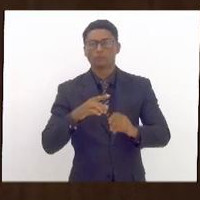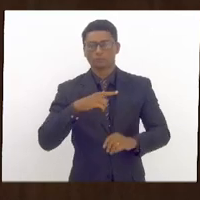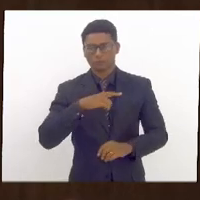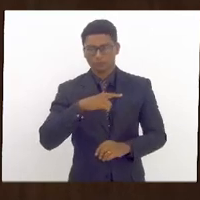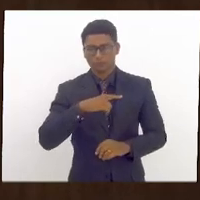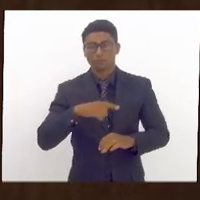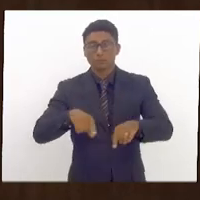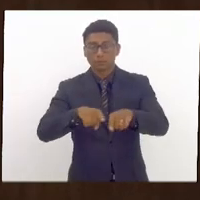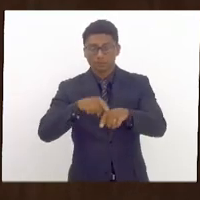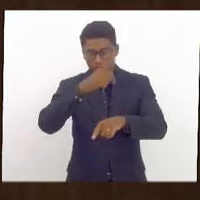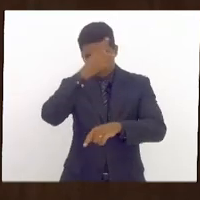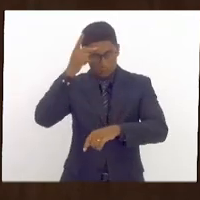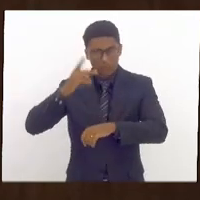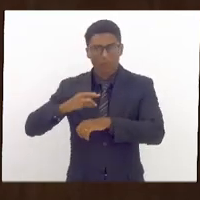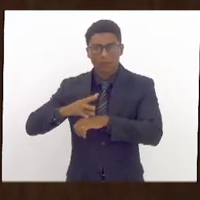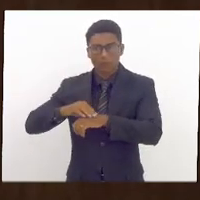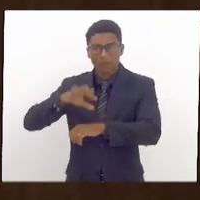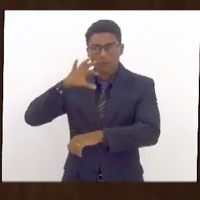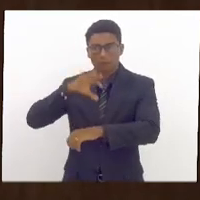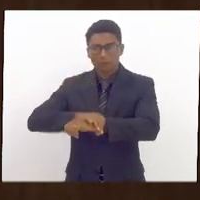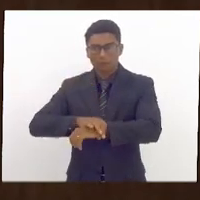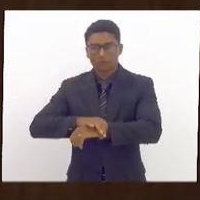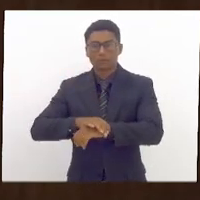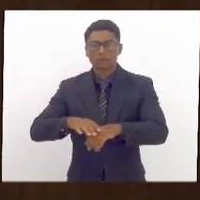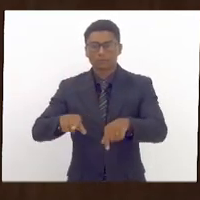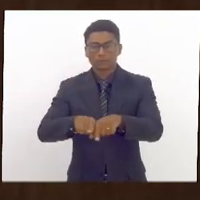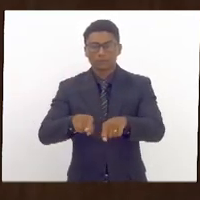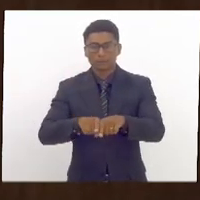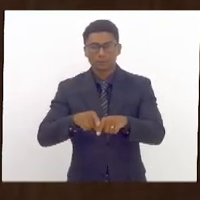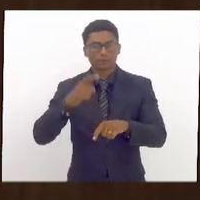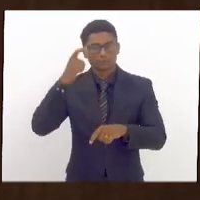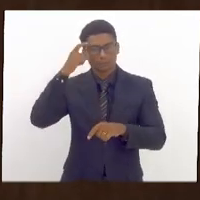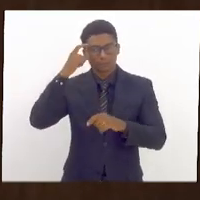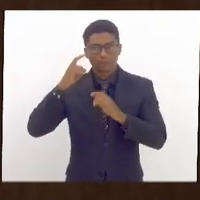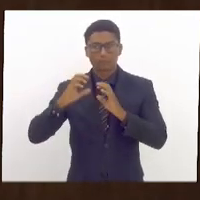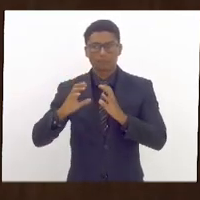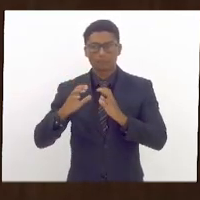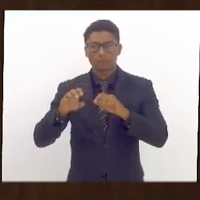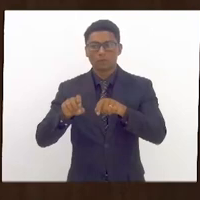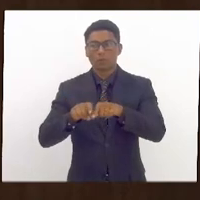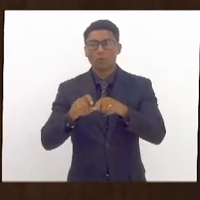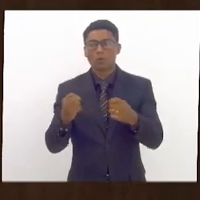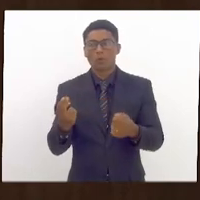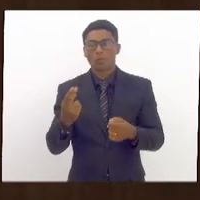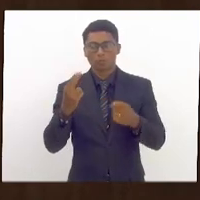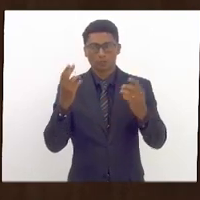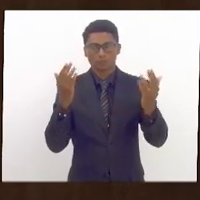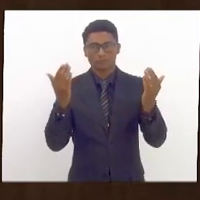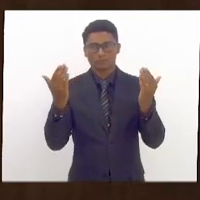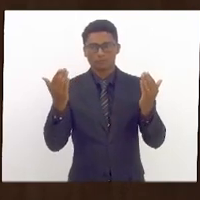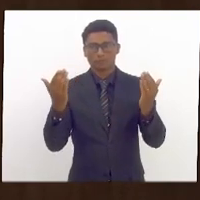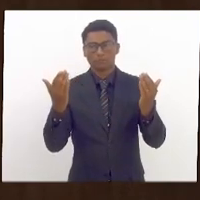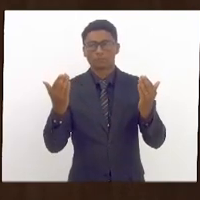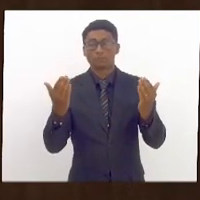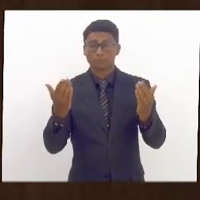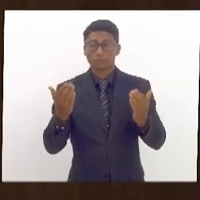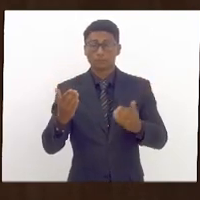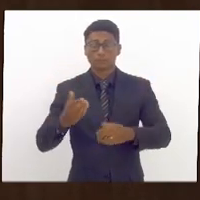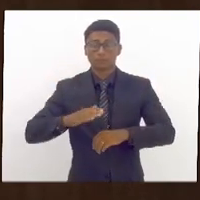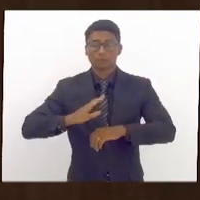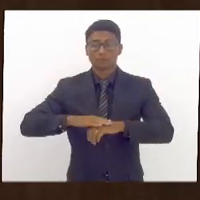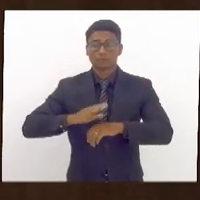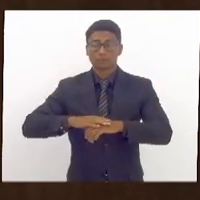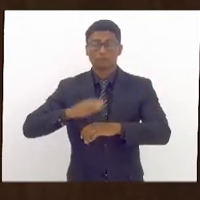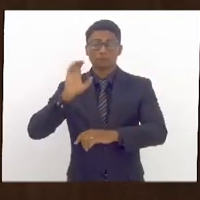crônicas de natureza física, mental ou psiquiatra, é um dever do Estado